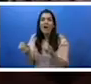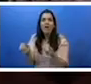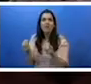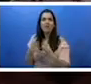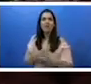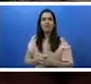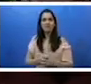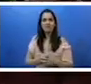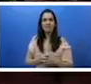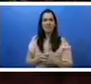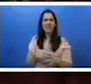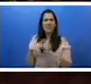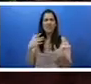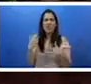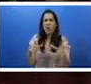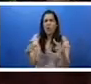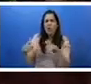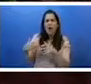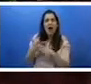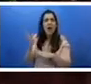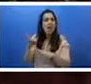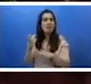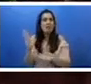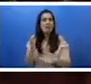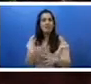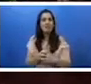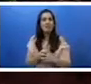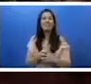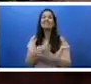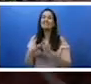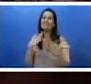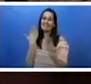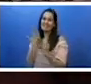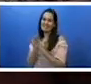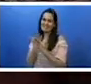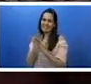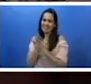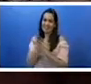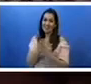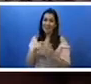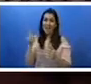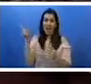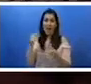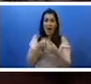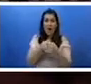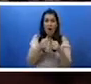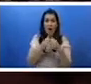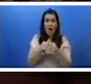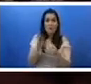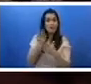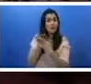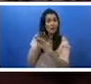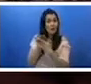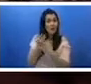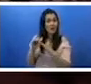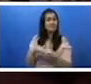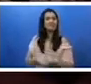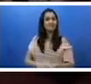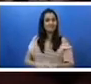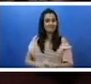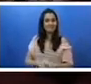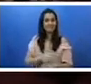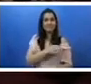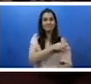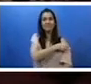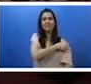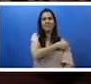vão? Muito bem, eles vão para a escola. É um ônibus escolar. A